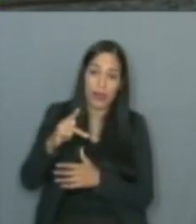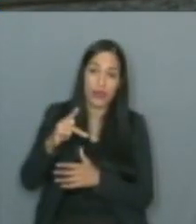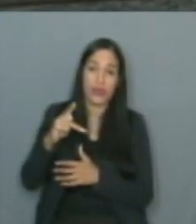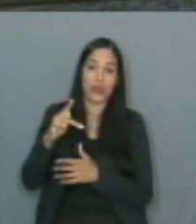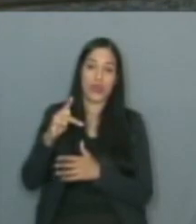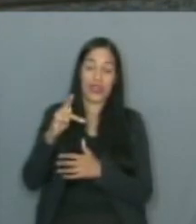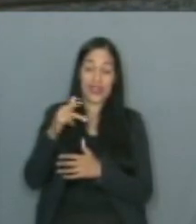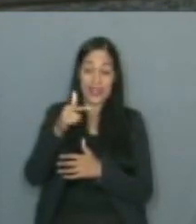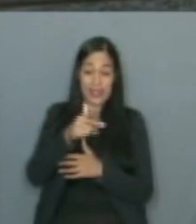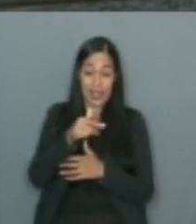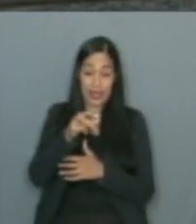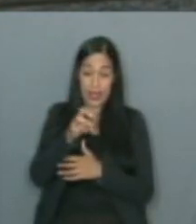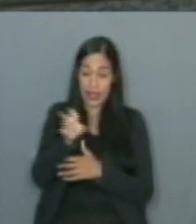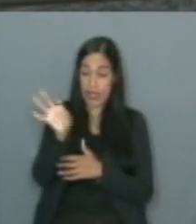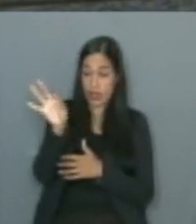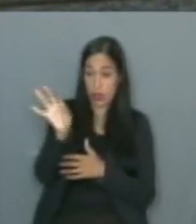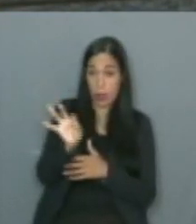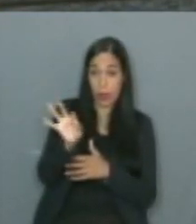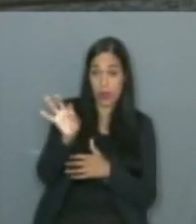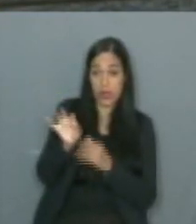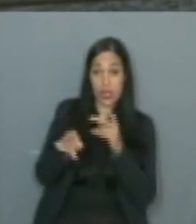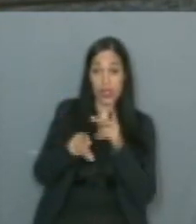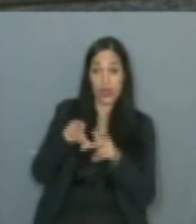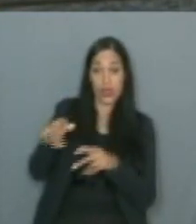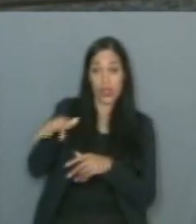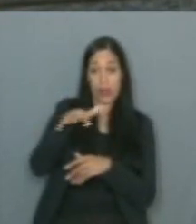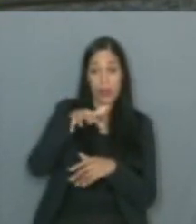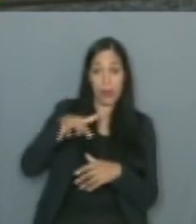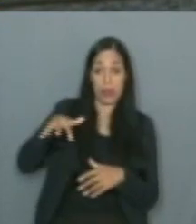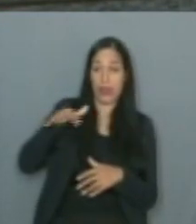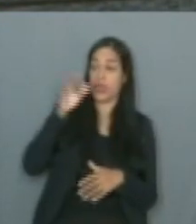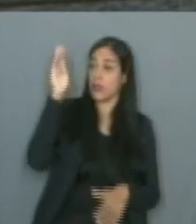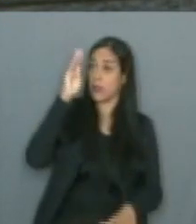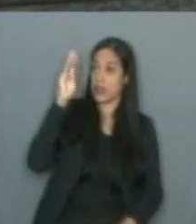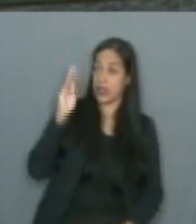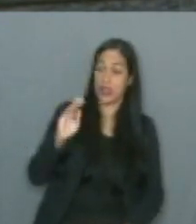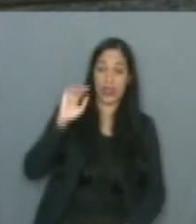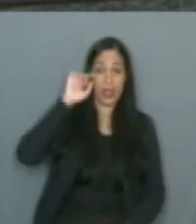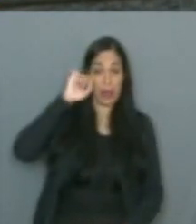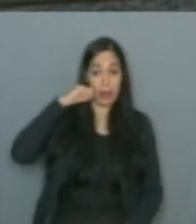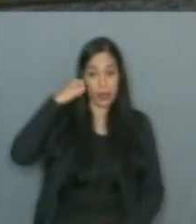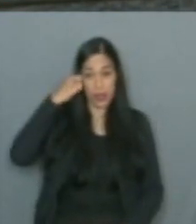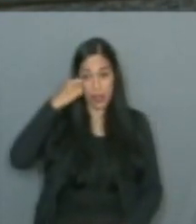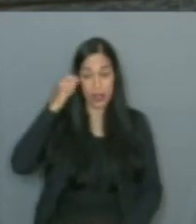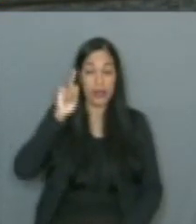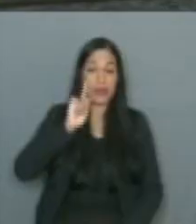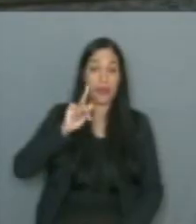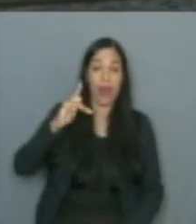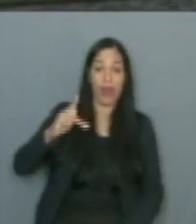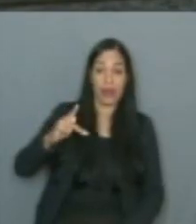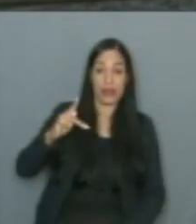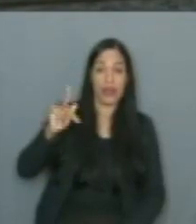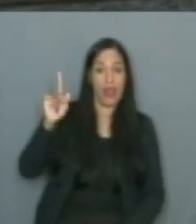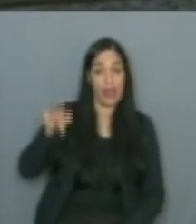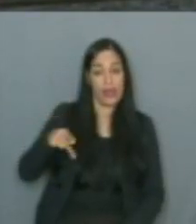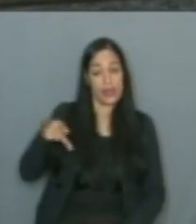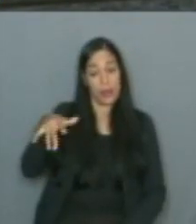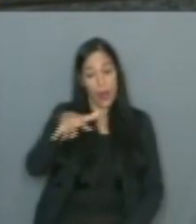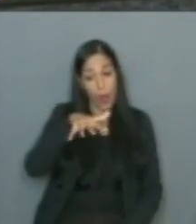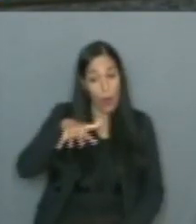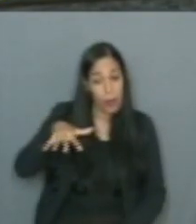75% da população brasileira é preta e parda. E esta população preta